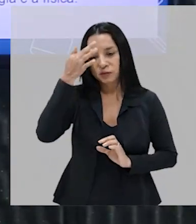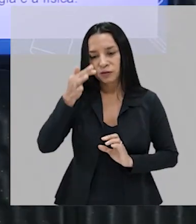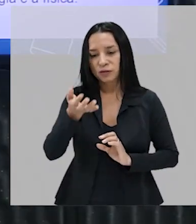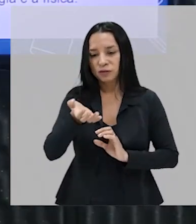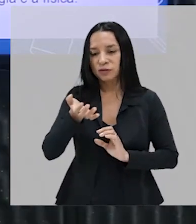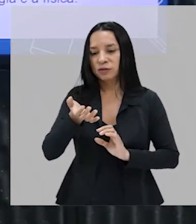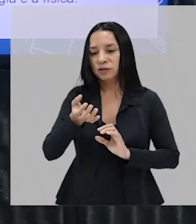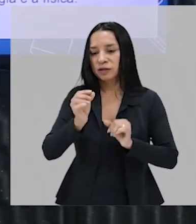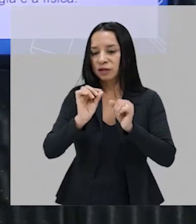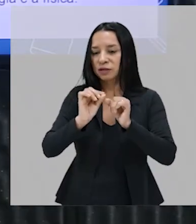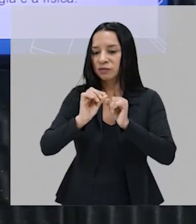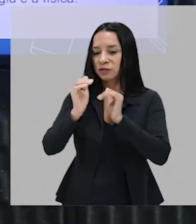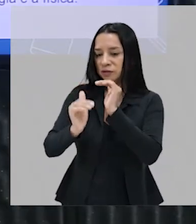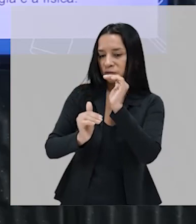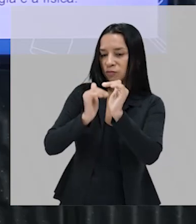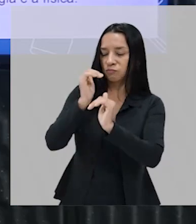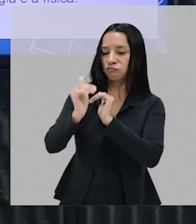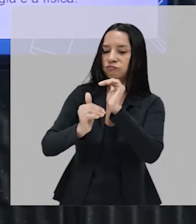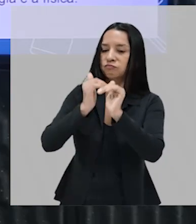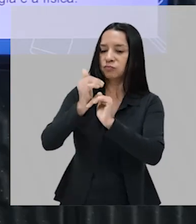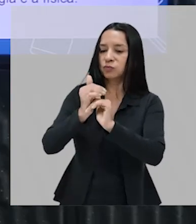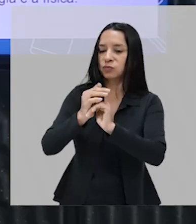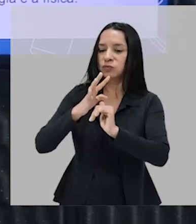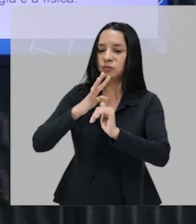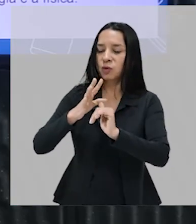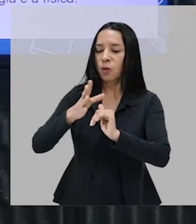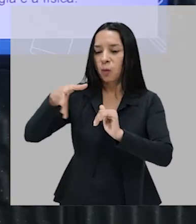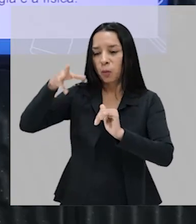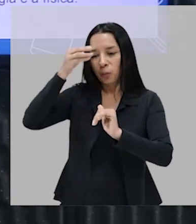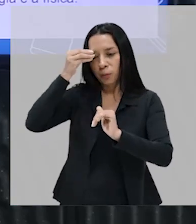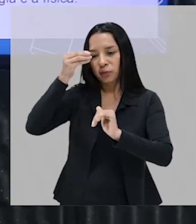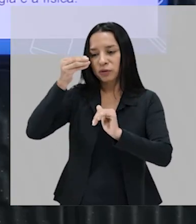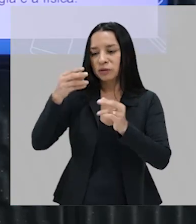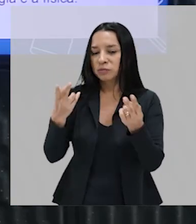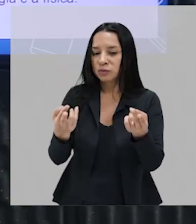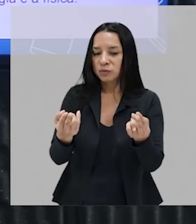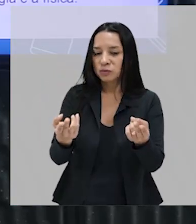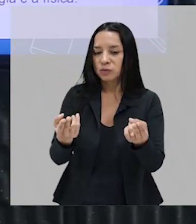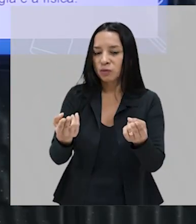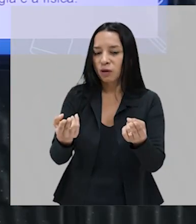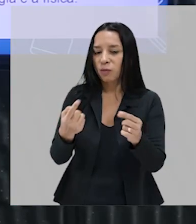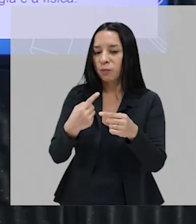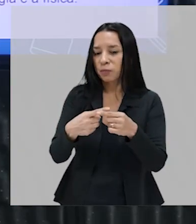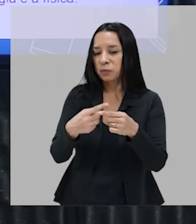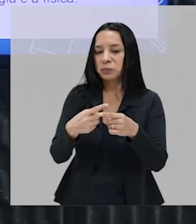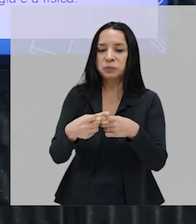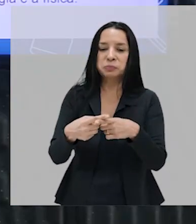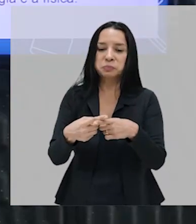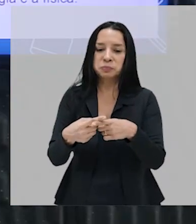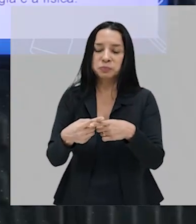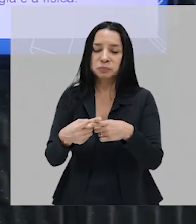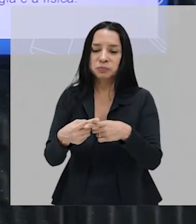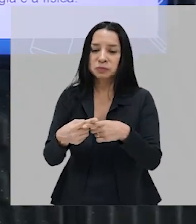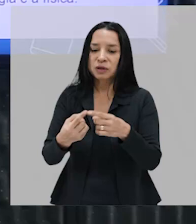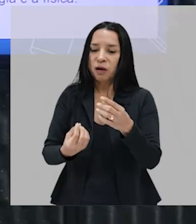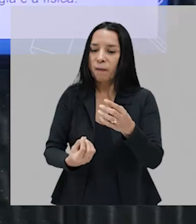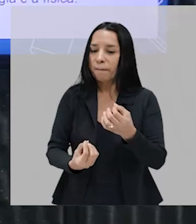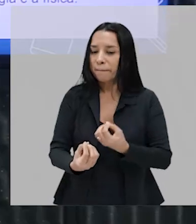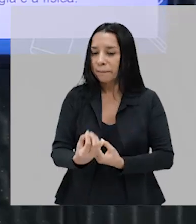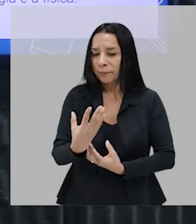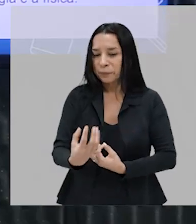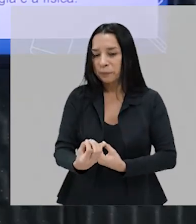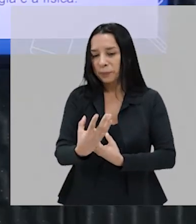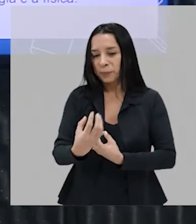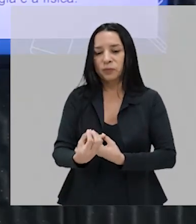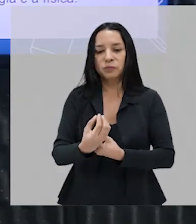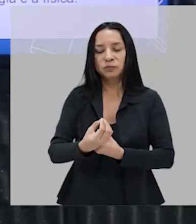querem elaborar um conhecimento semelhante ao produzido pelas ciências naturais, como a biologia e a física. Bom, isso aqui de longe é a